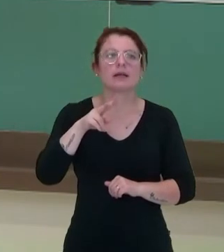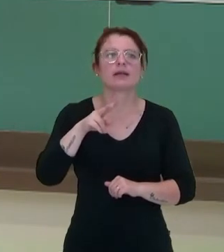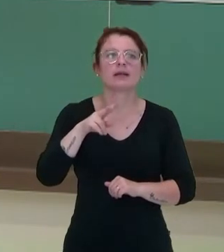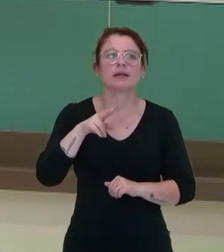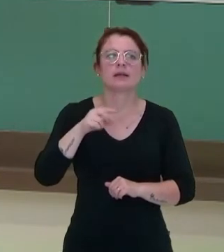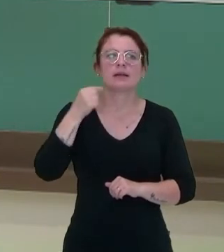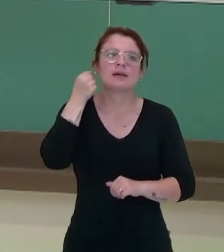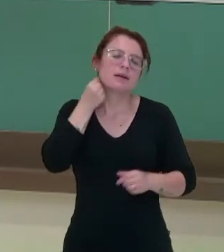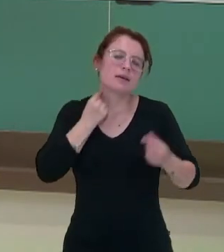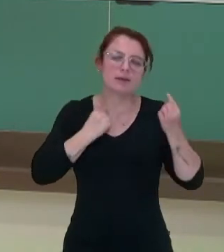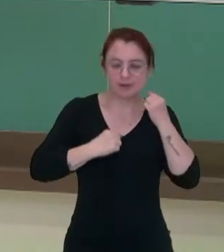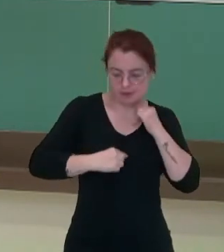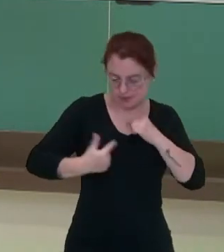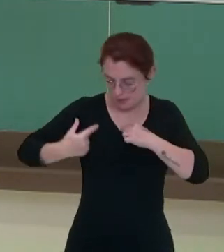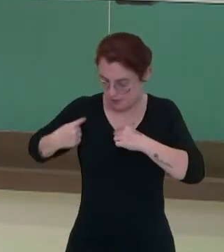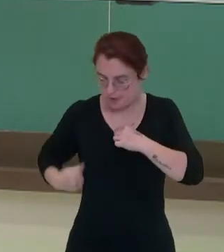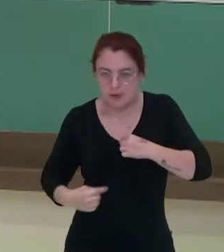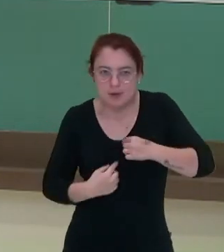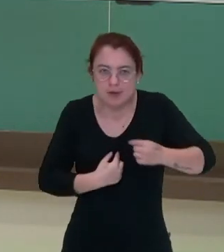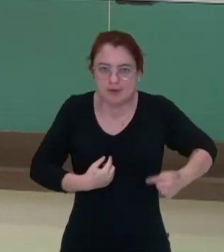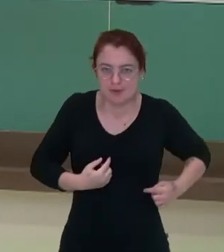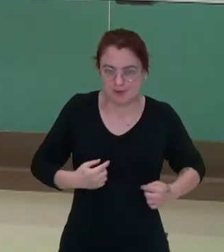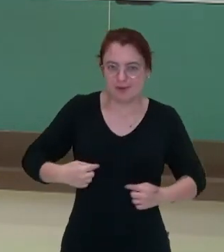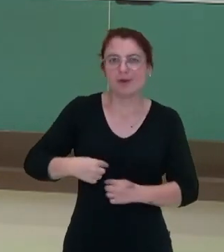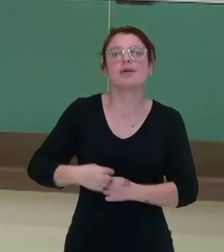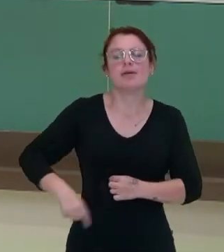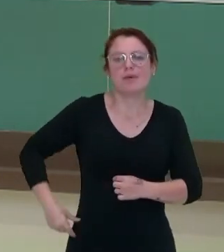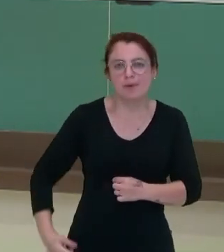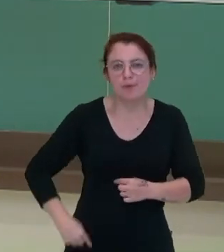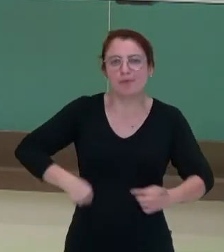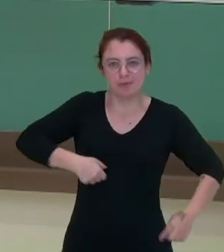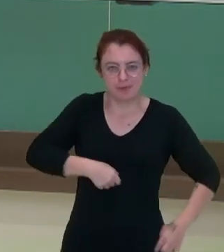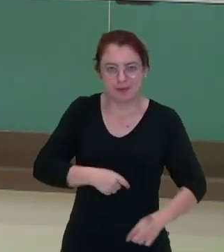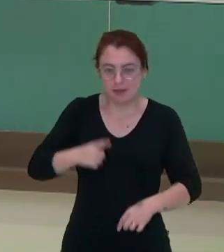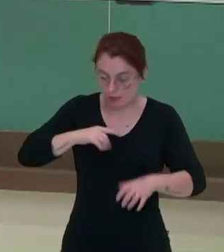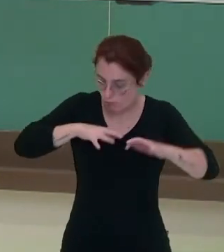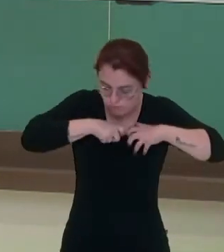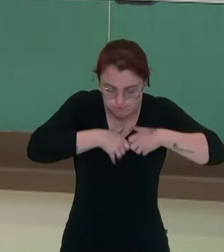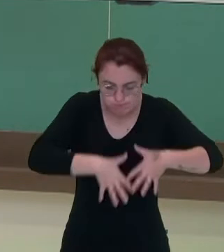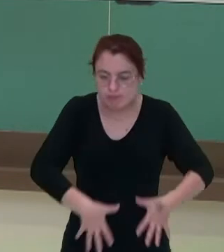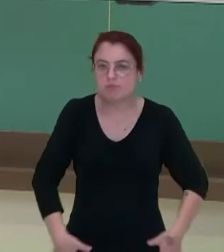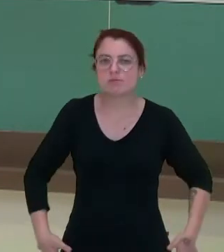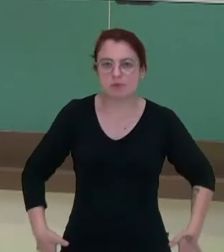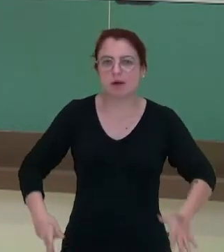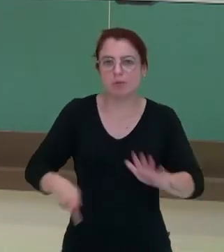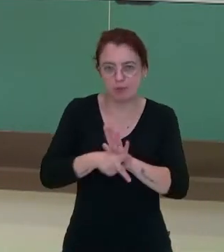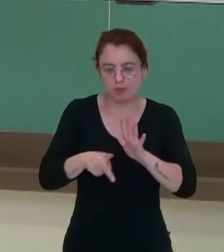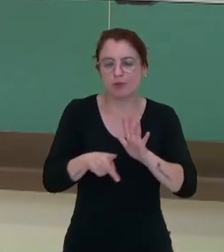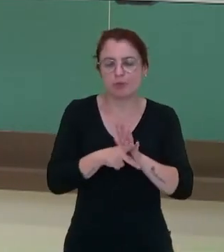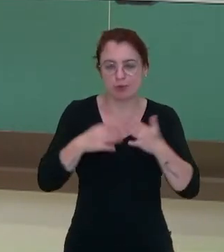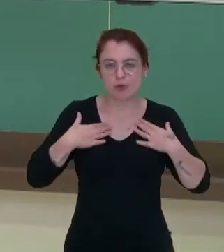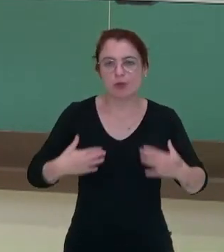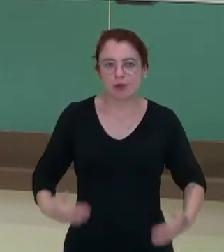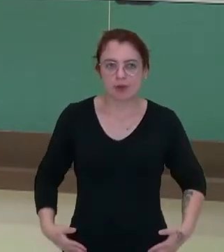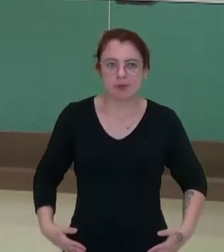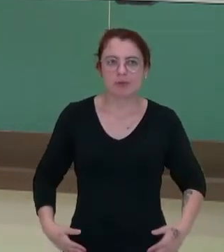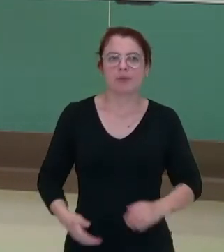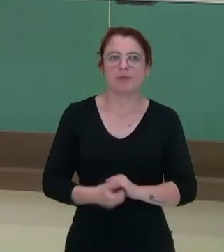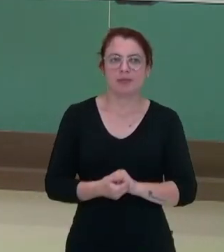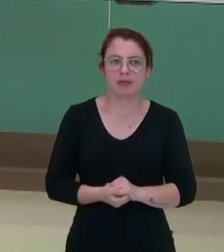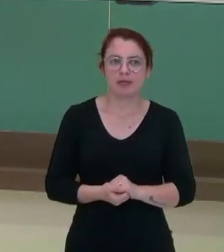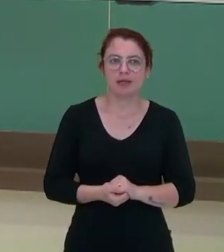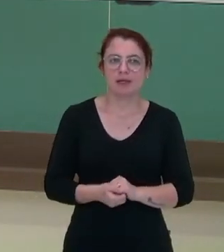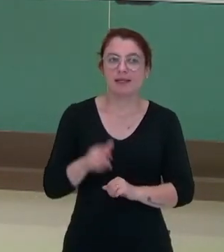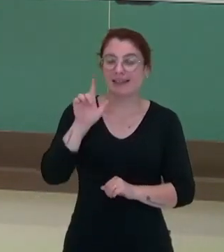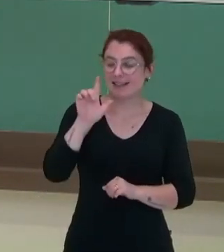destacados nessa imagem estão em verde, percorrendo o corpo todo. Porém, nós temos os linfonodos,